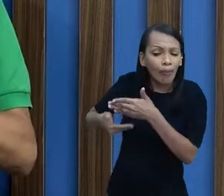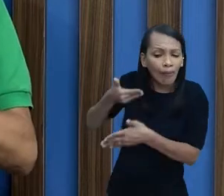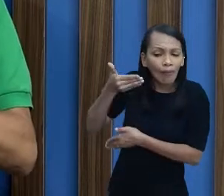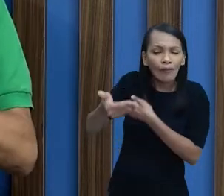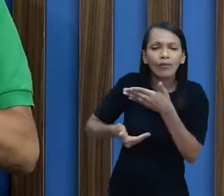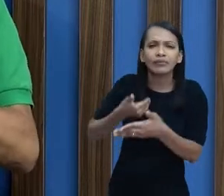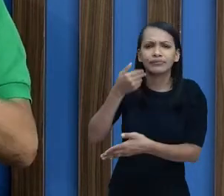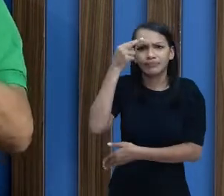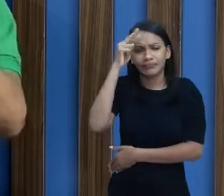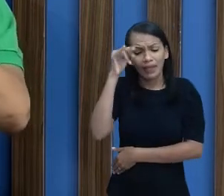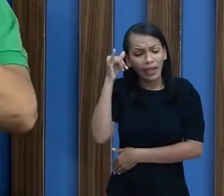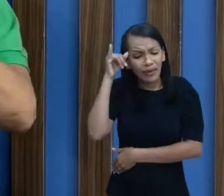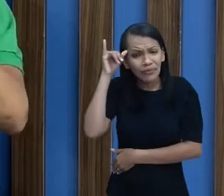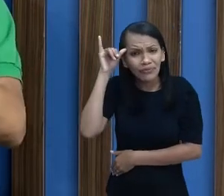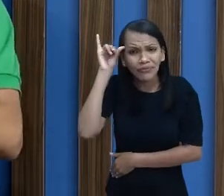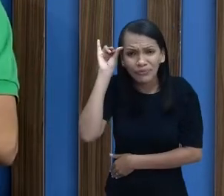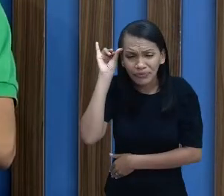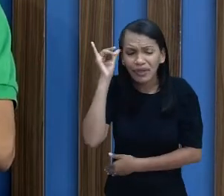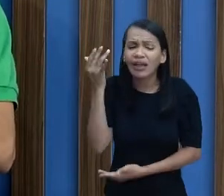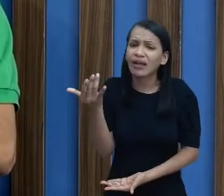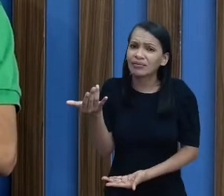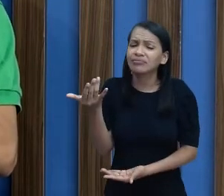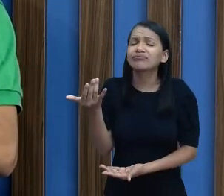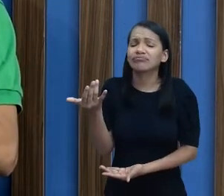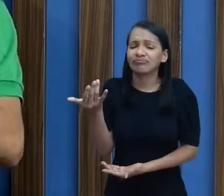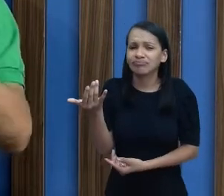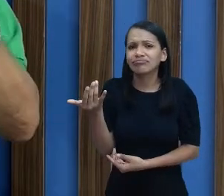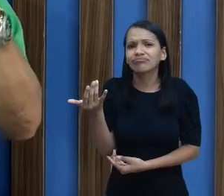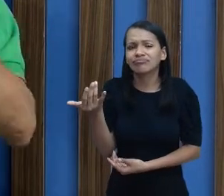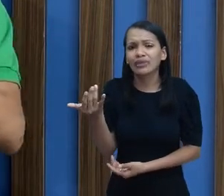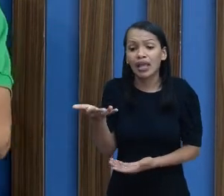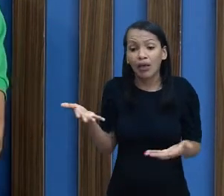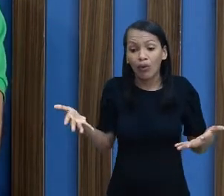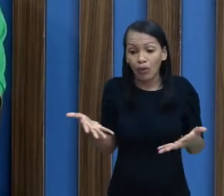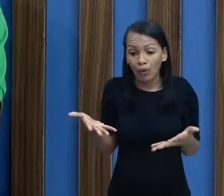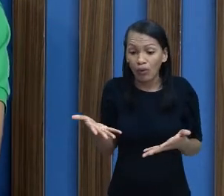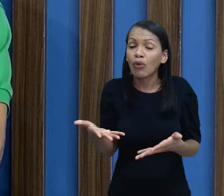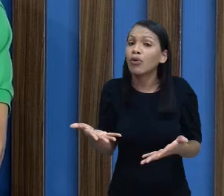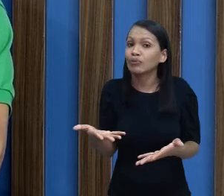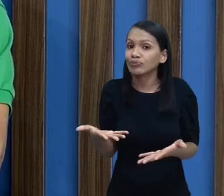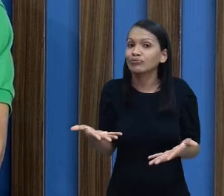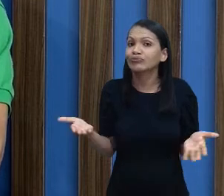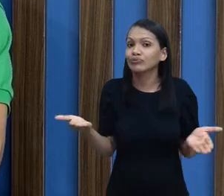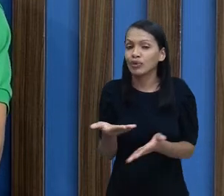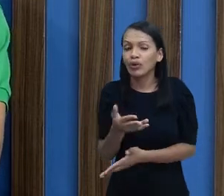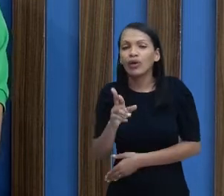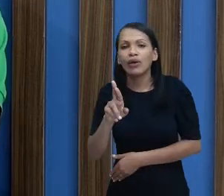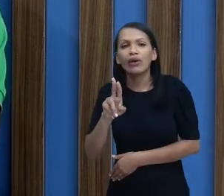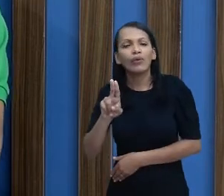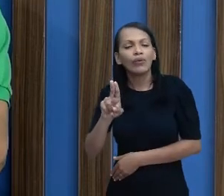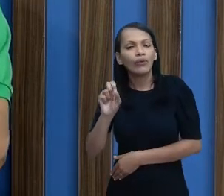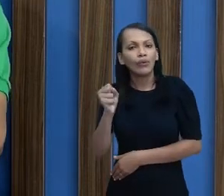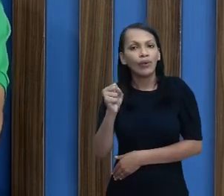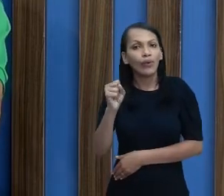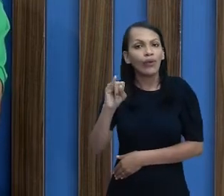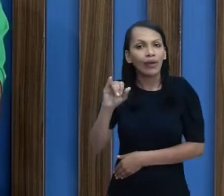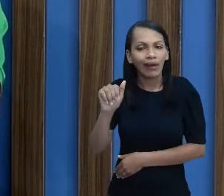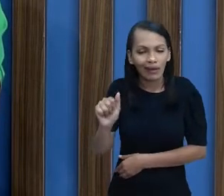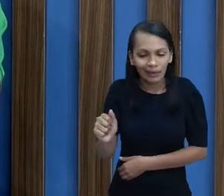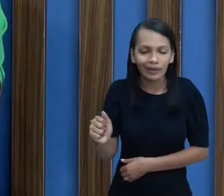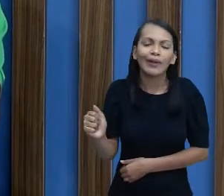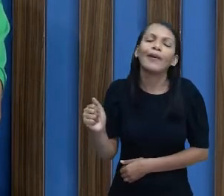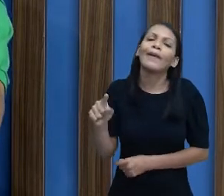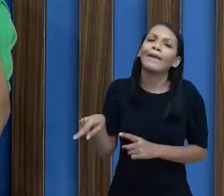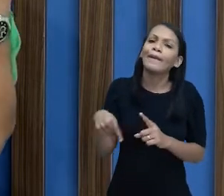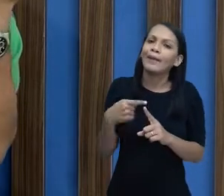evitar certos conflitos, certos combates, como é esse caso hoje, por exemplo, da Rússia e da Ucrânia, né, que traz para a gente tempos